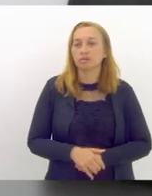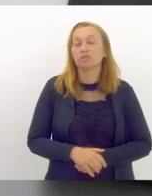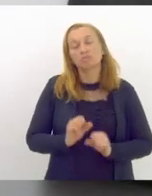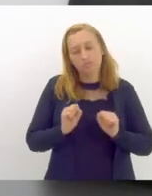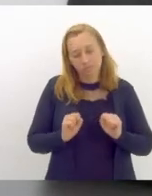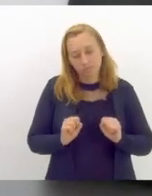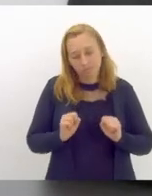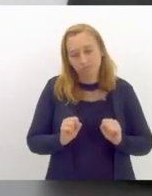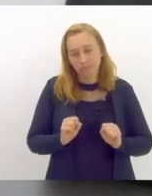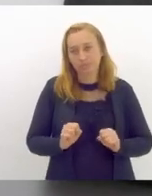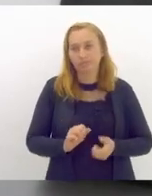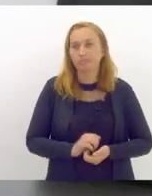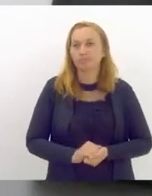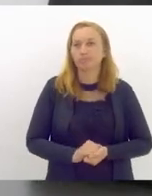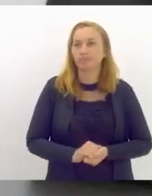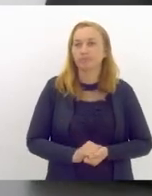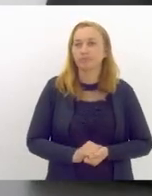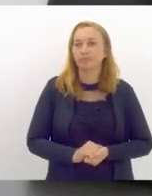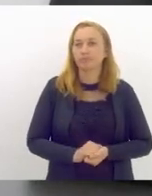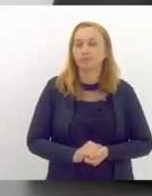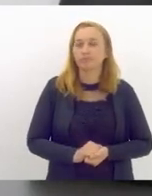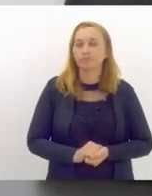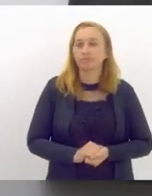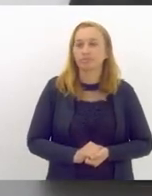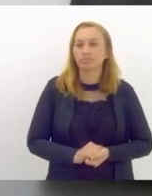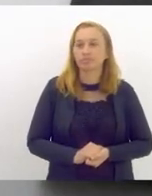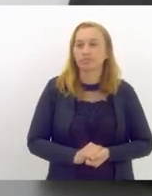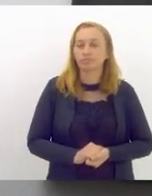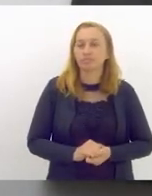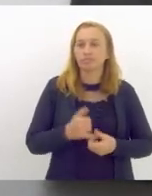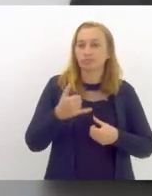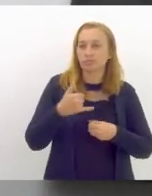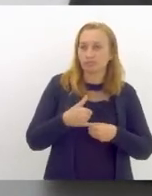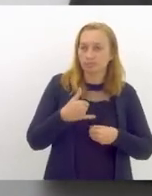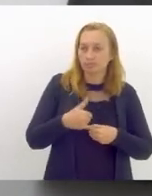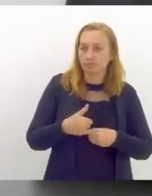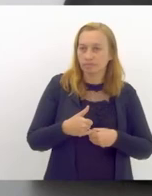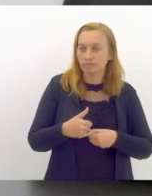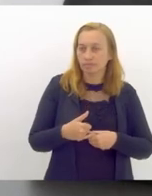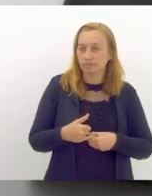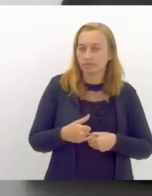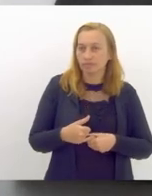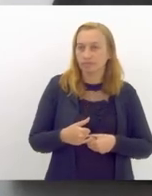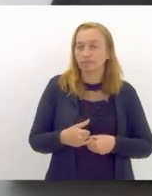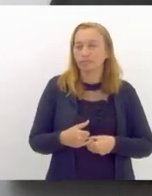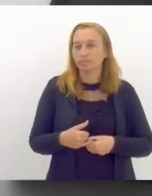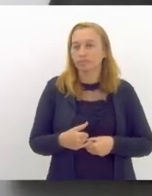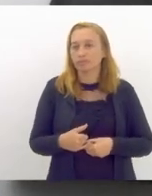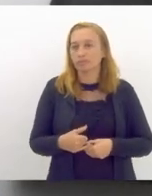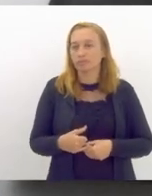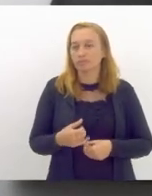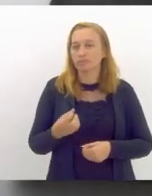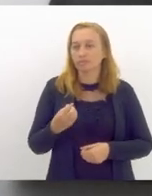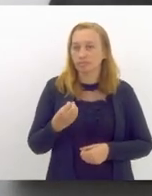possa excepcionar a gasolina de bem essencial